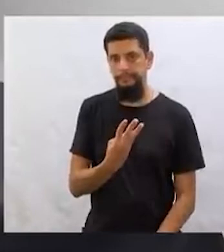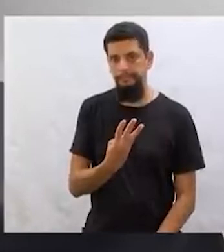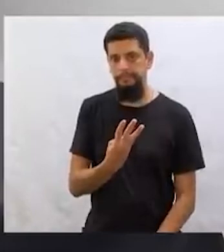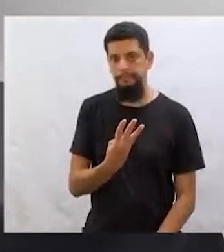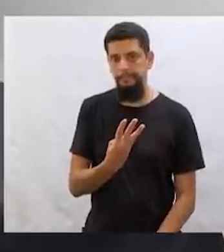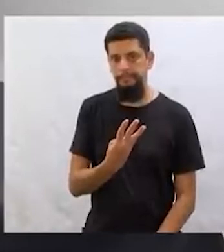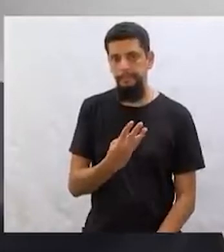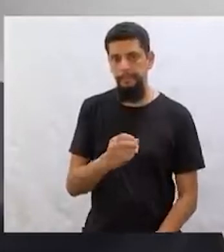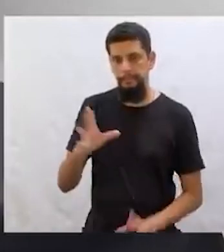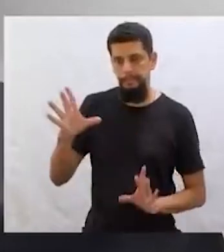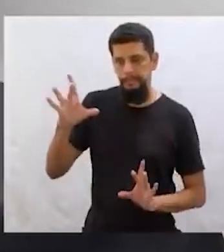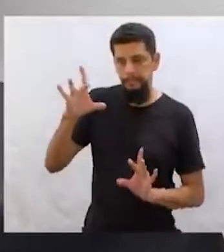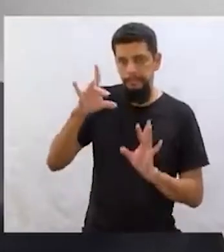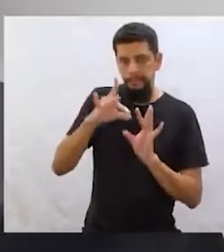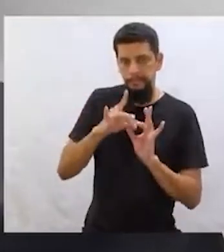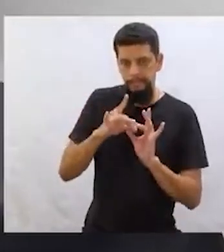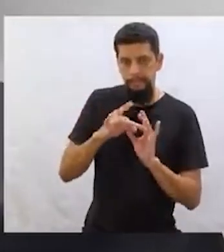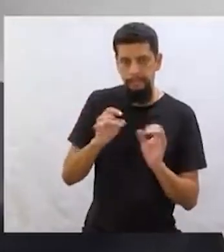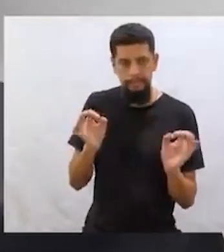3.